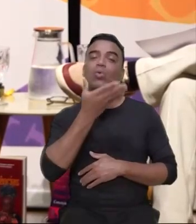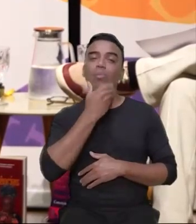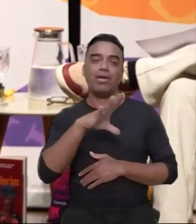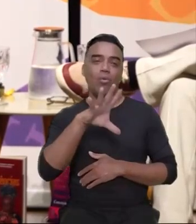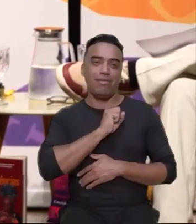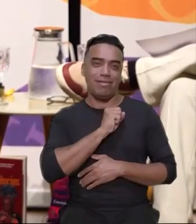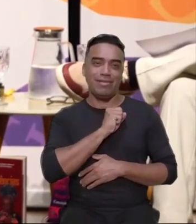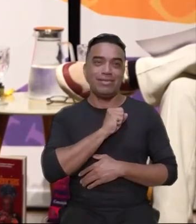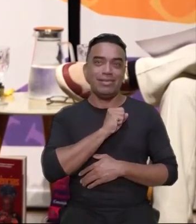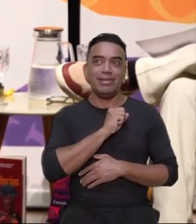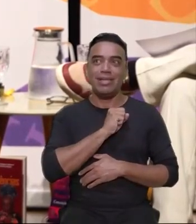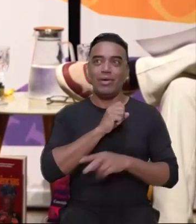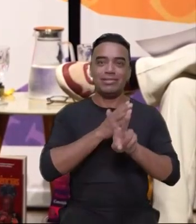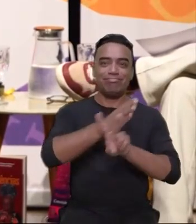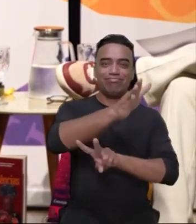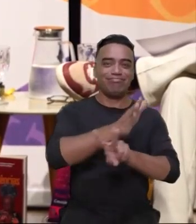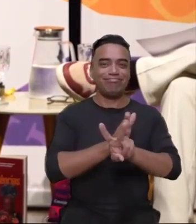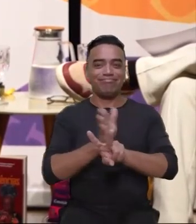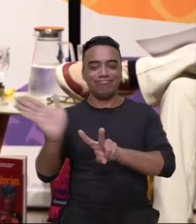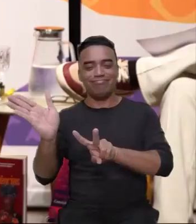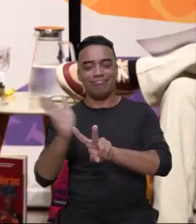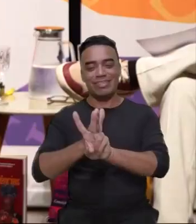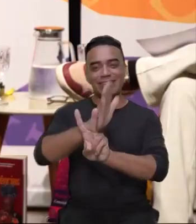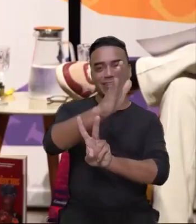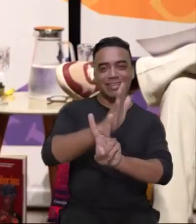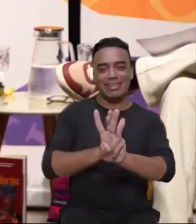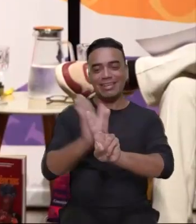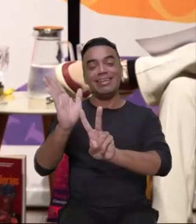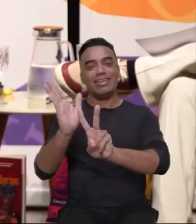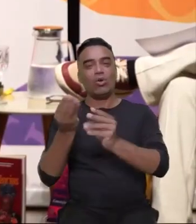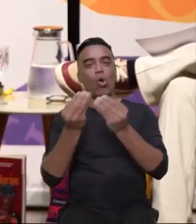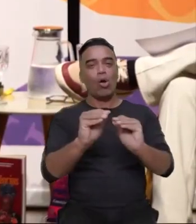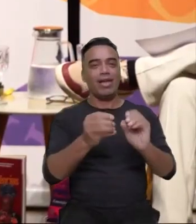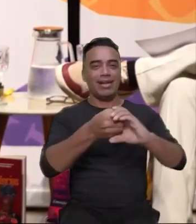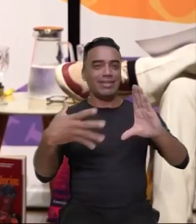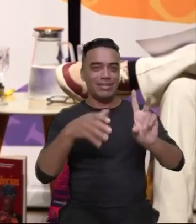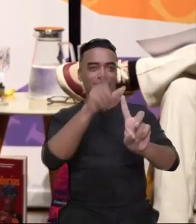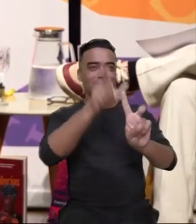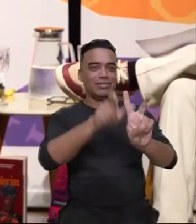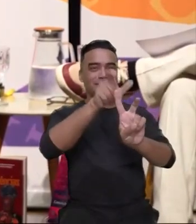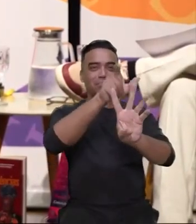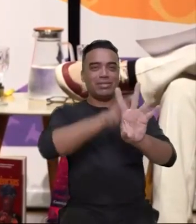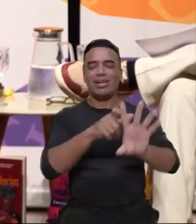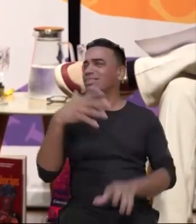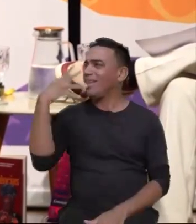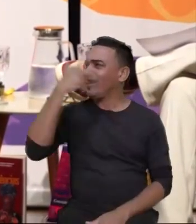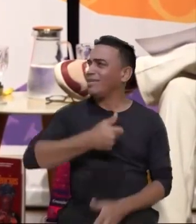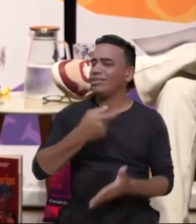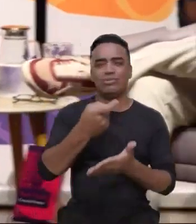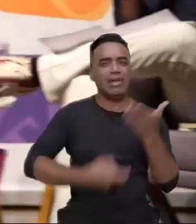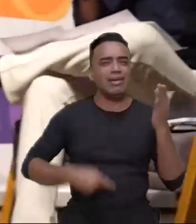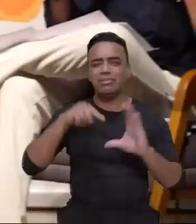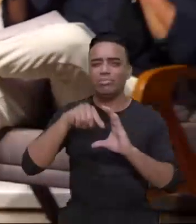é essa dubiedade que eu quis também colocar nesses personagens. É lindo demais esse texto.